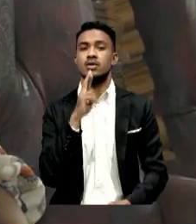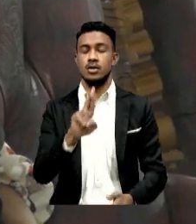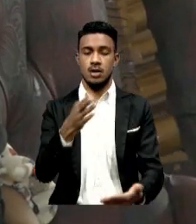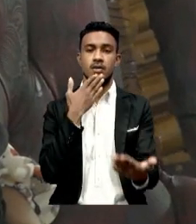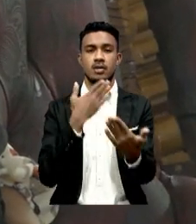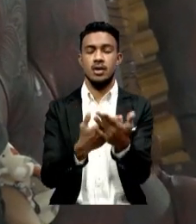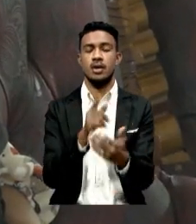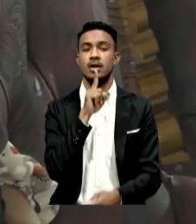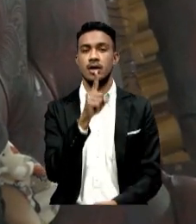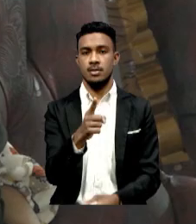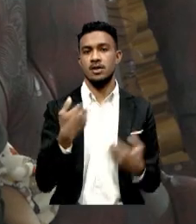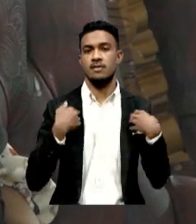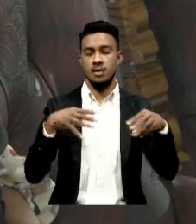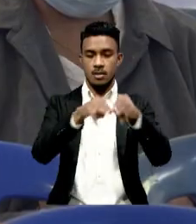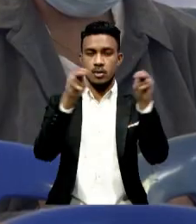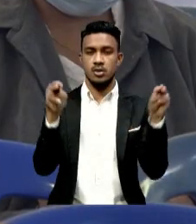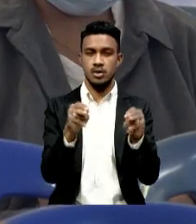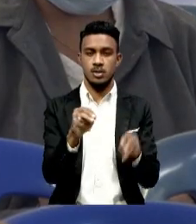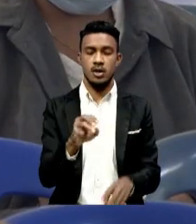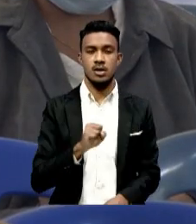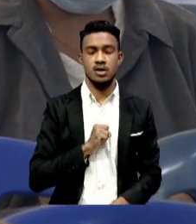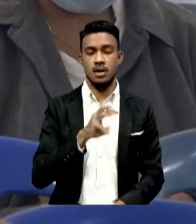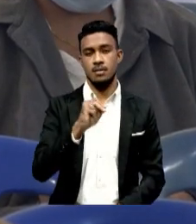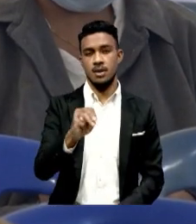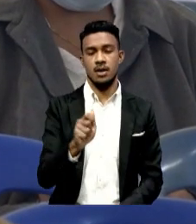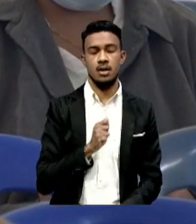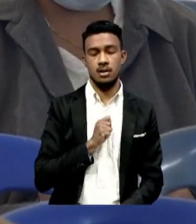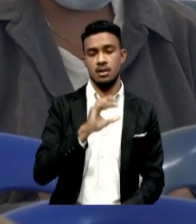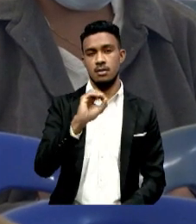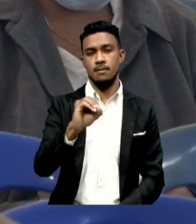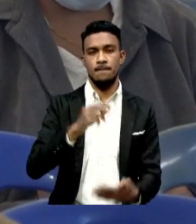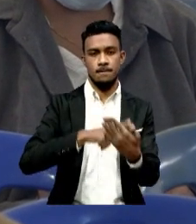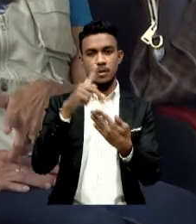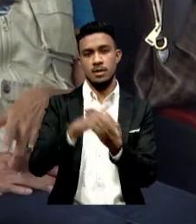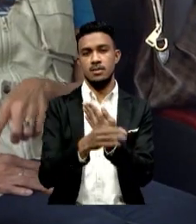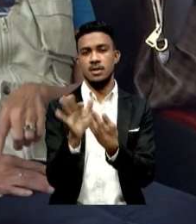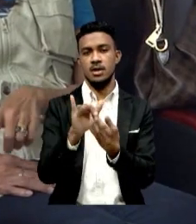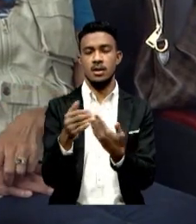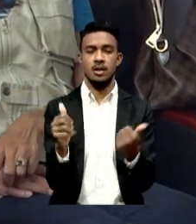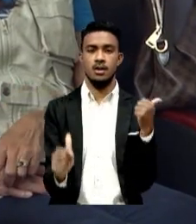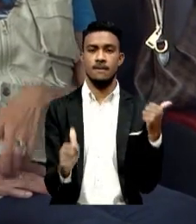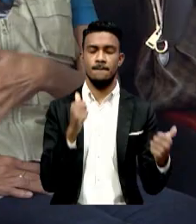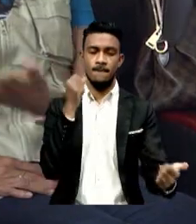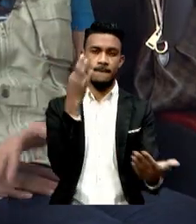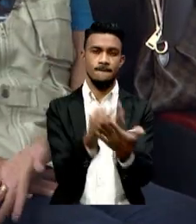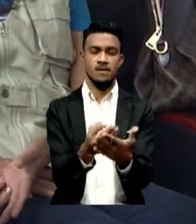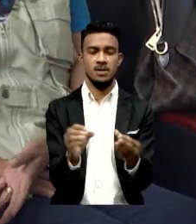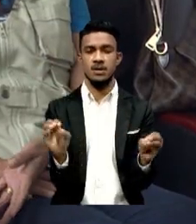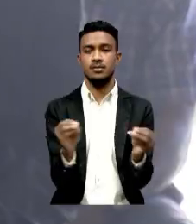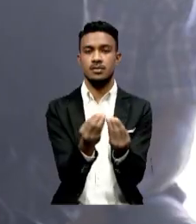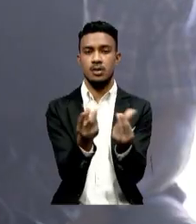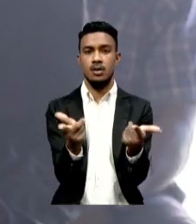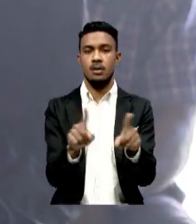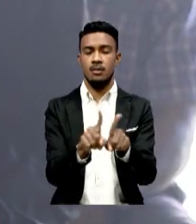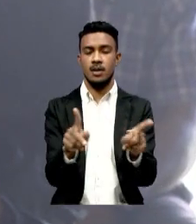acteptebes e há município Same, o Ainaro, kata programa ser ne bem durante né orçamento lá dum iha, mas bem